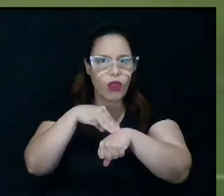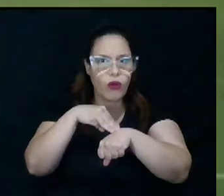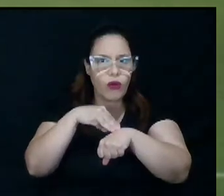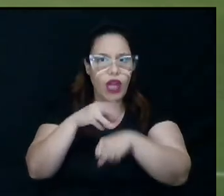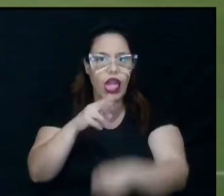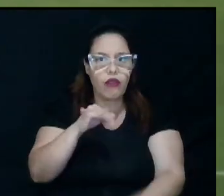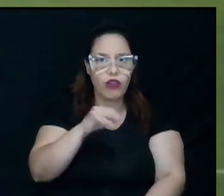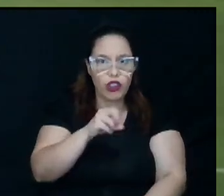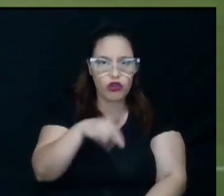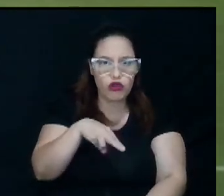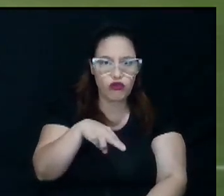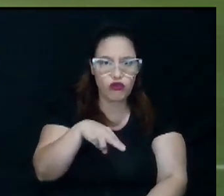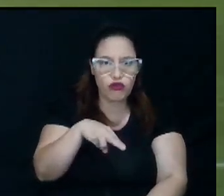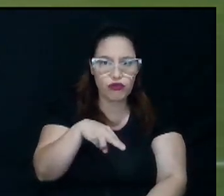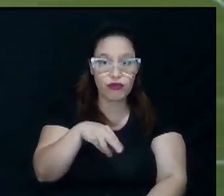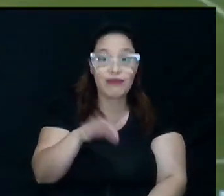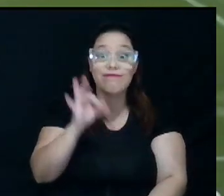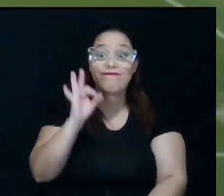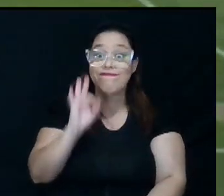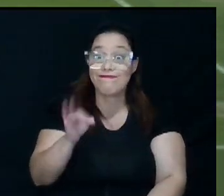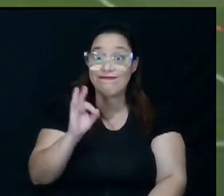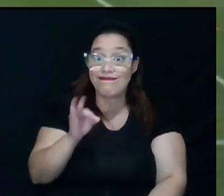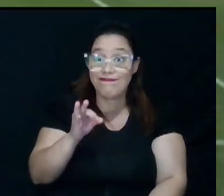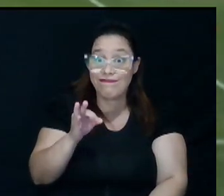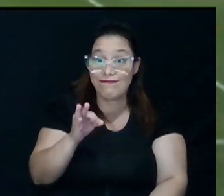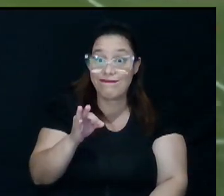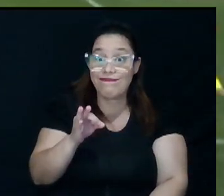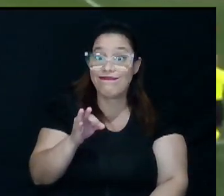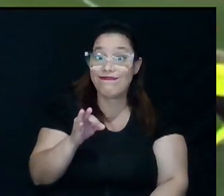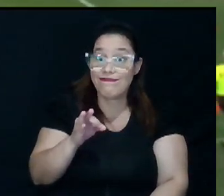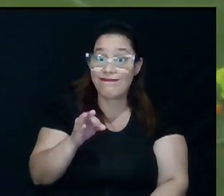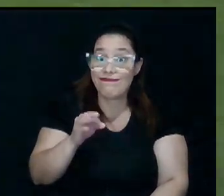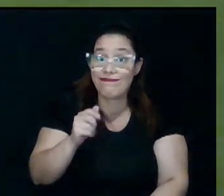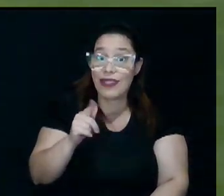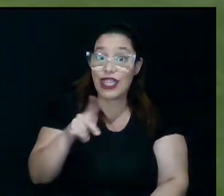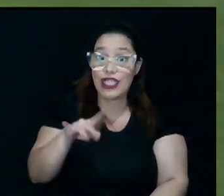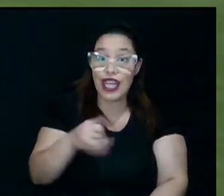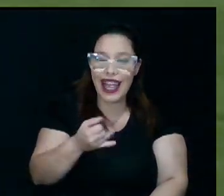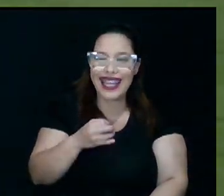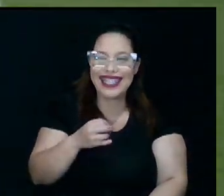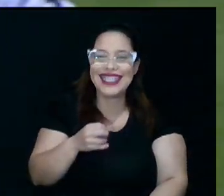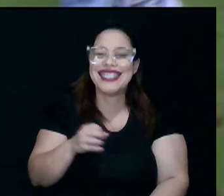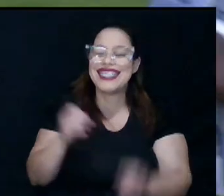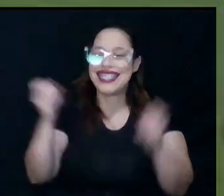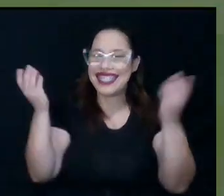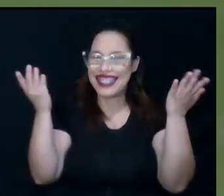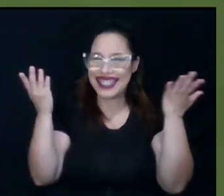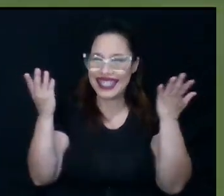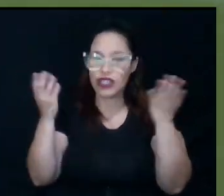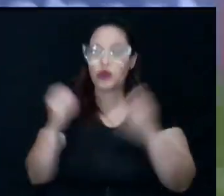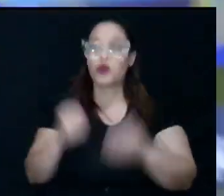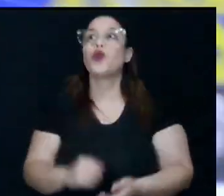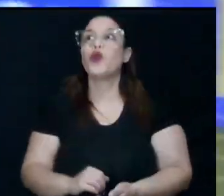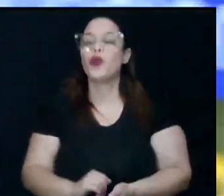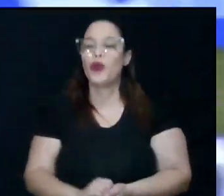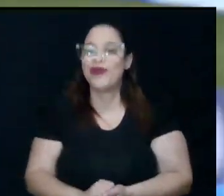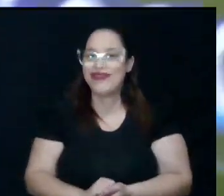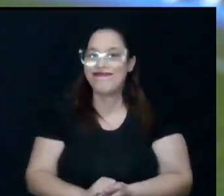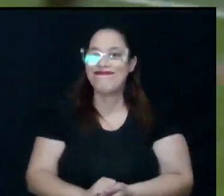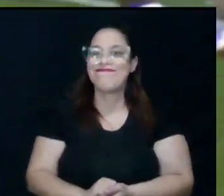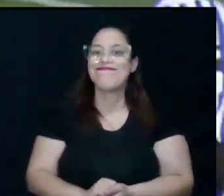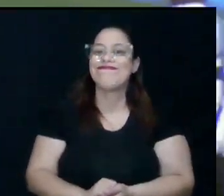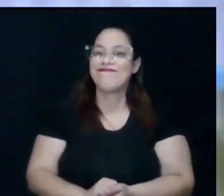na medida para o artilheiro, Gé, com estilo de cabeça, agora sem chances para o